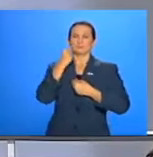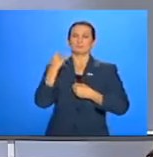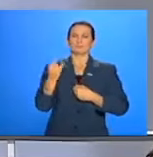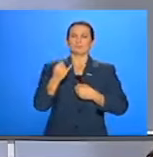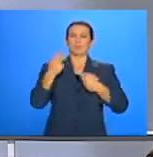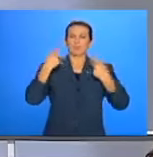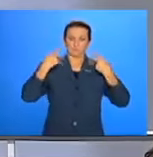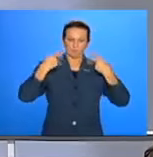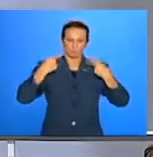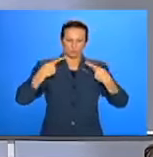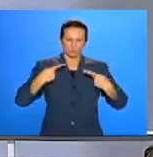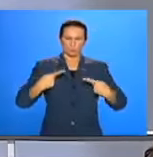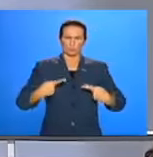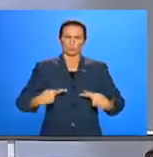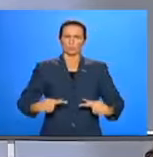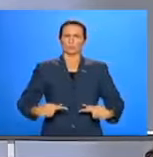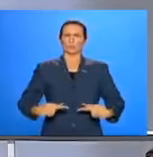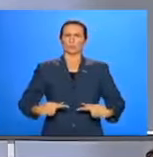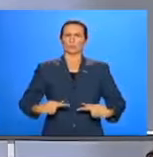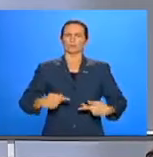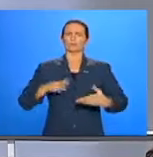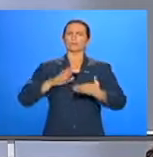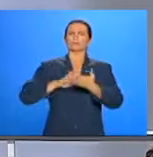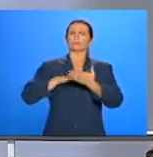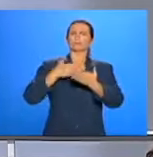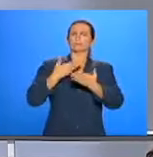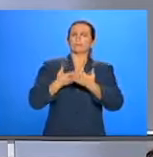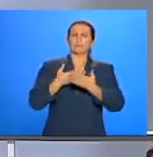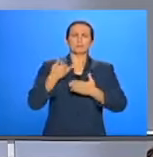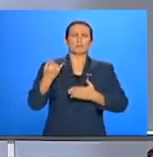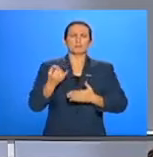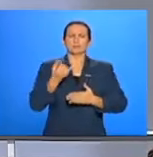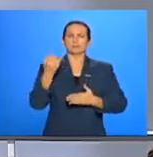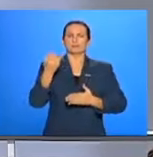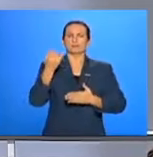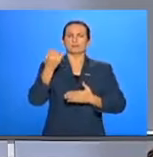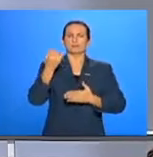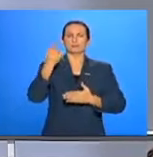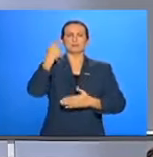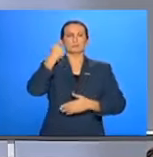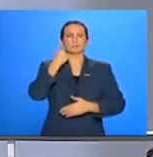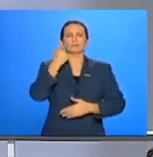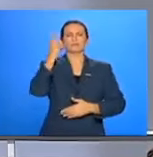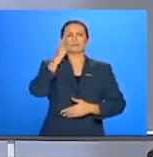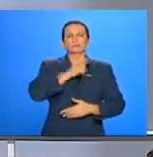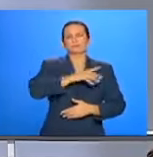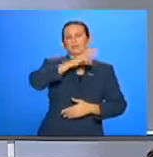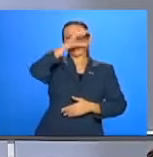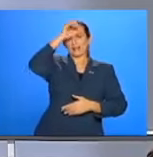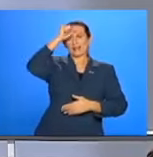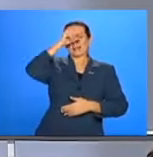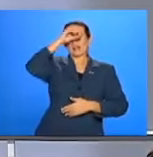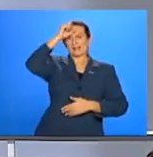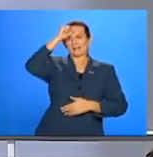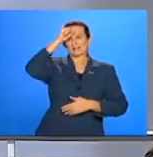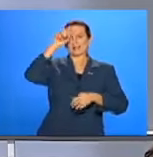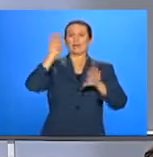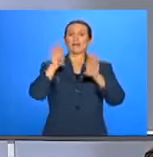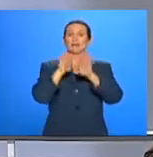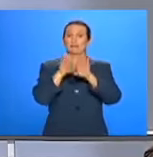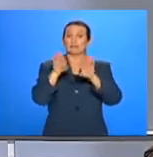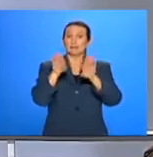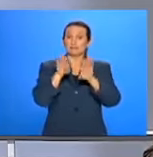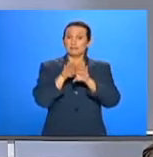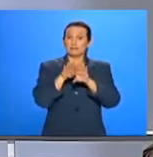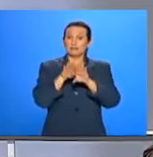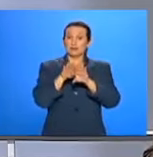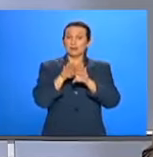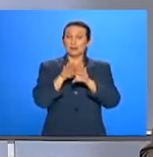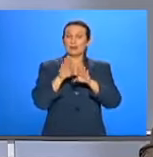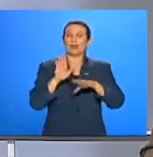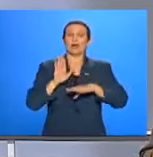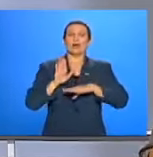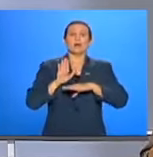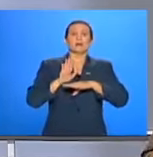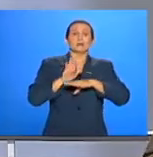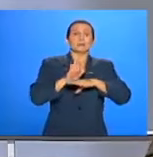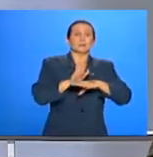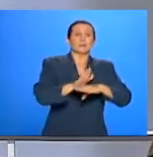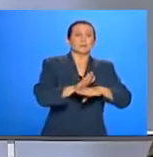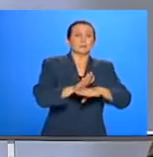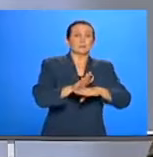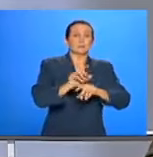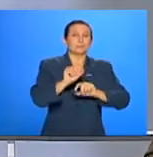é fundamental para todo o processo de aprendizagem do surdo e também contribui para que esse